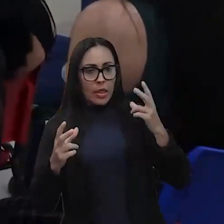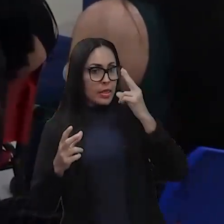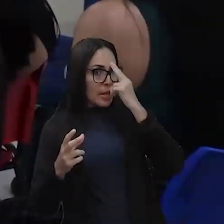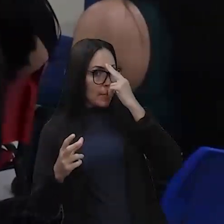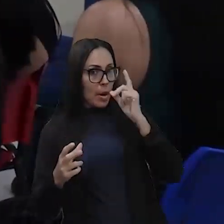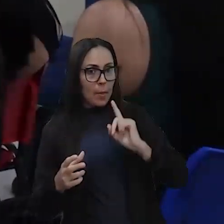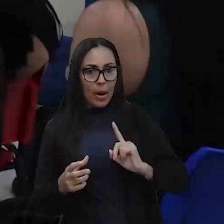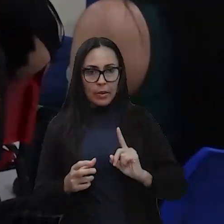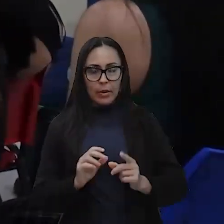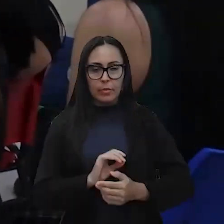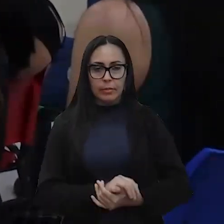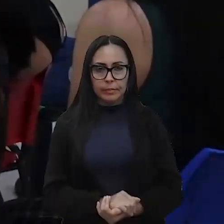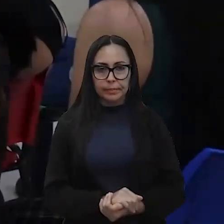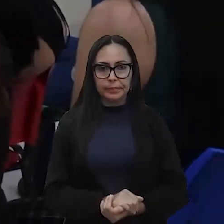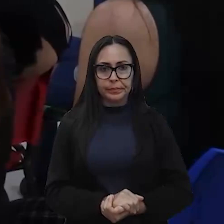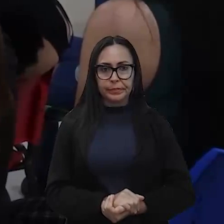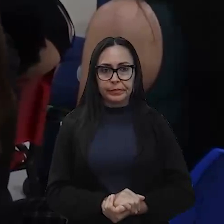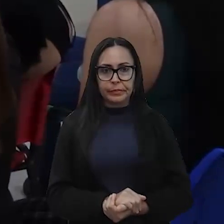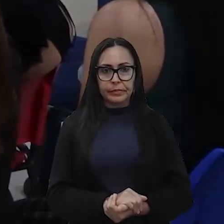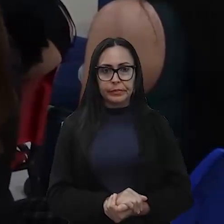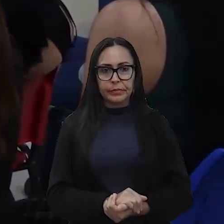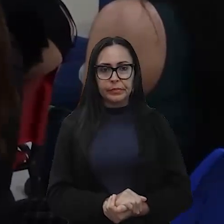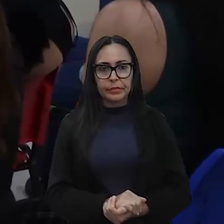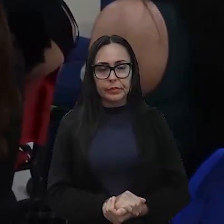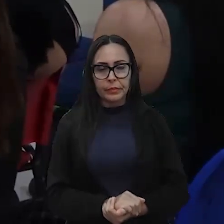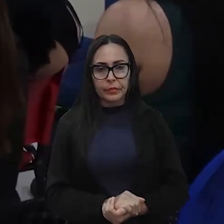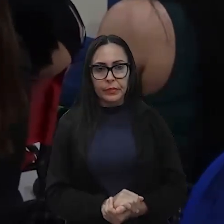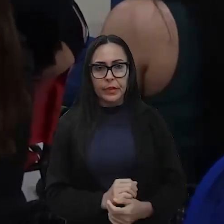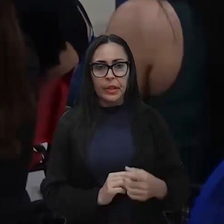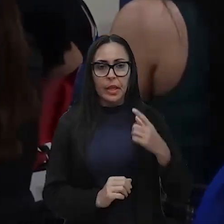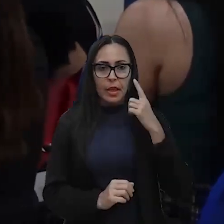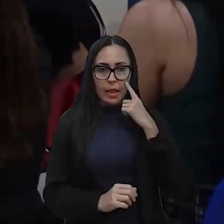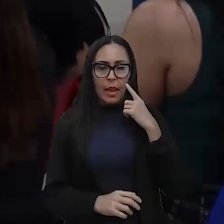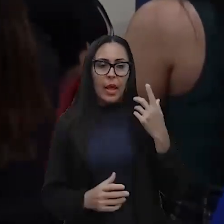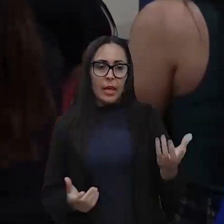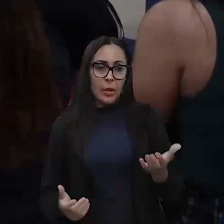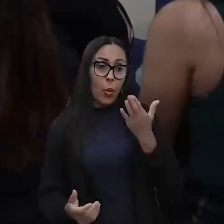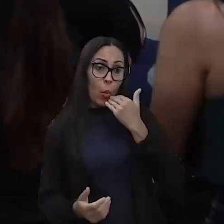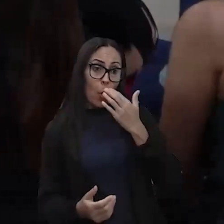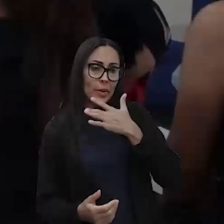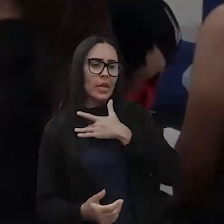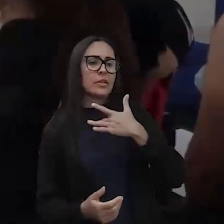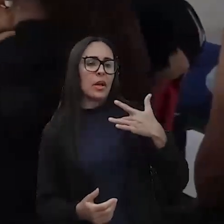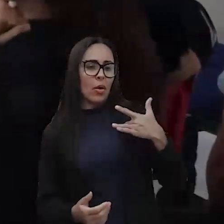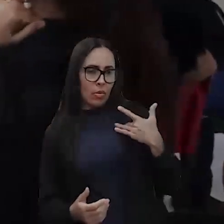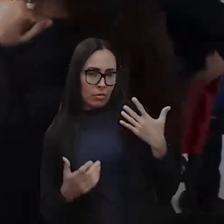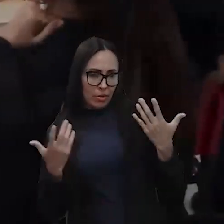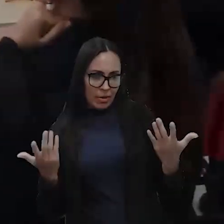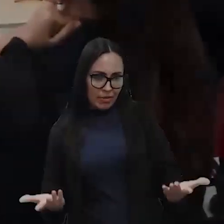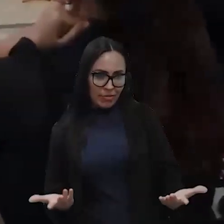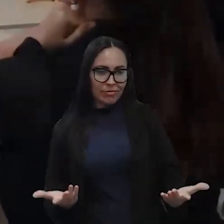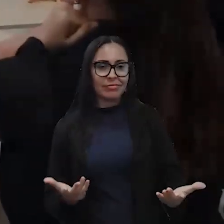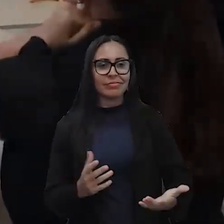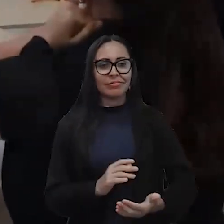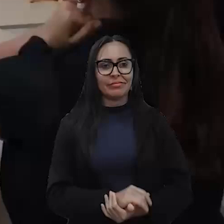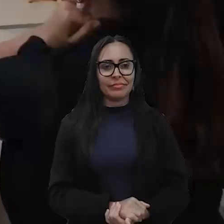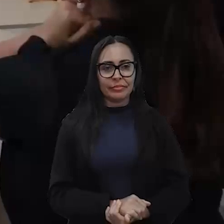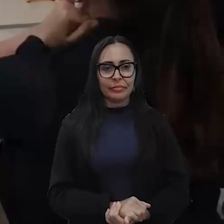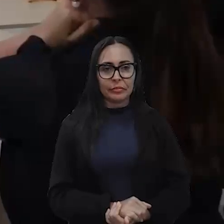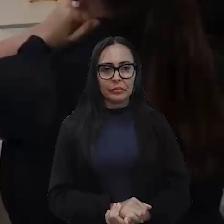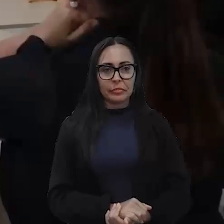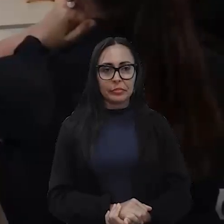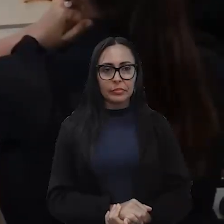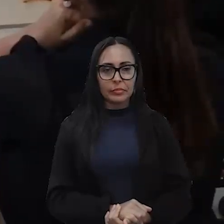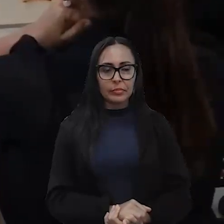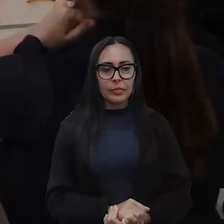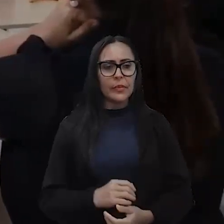jeito nenhum. Dieta saudável, claro, né? Diminui, mas agora eu peguei vocês. Desodorante na